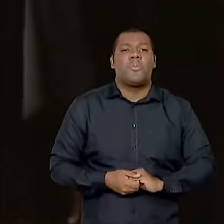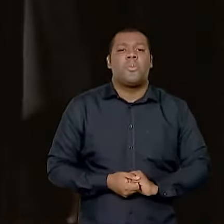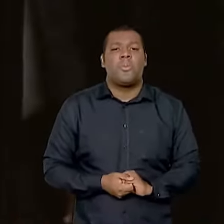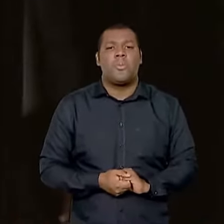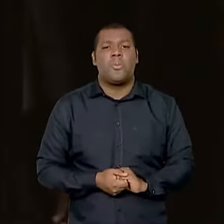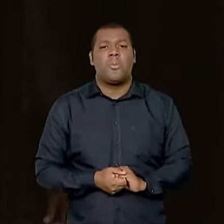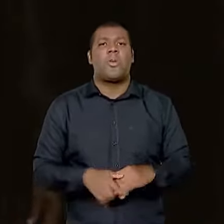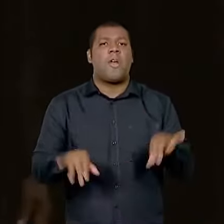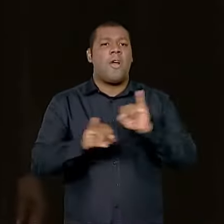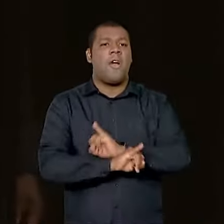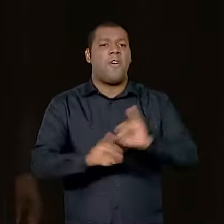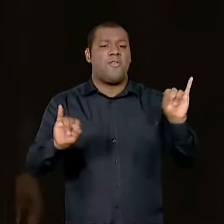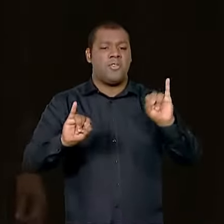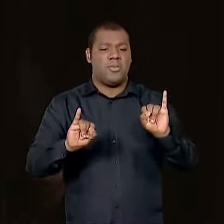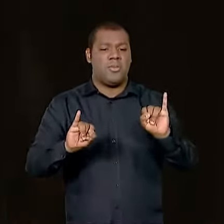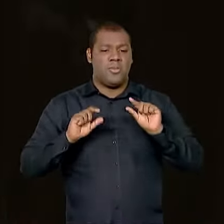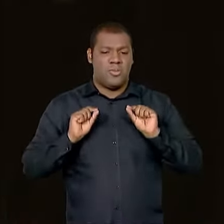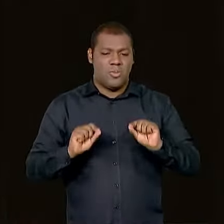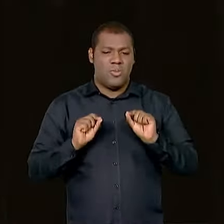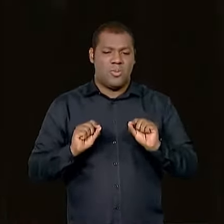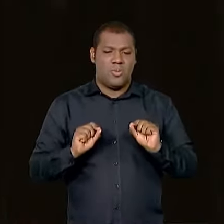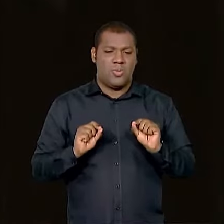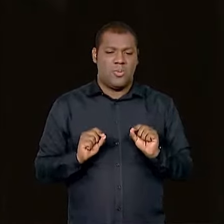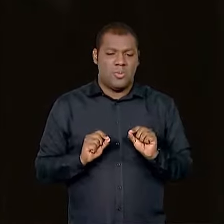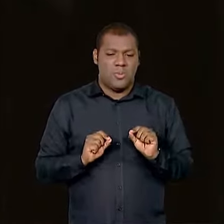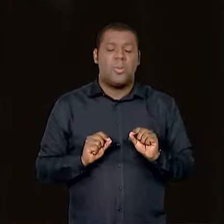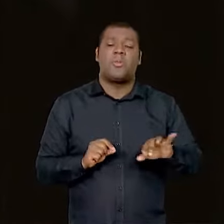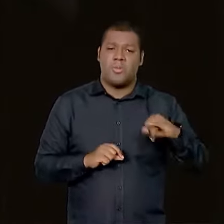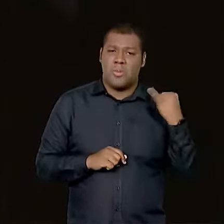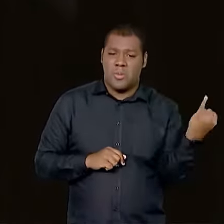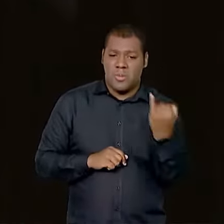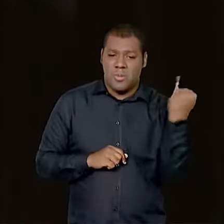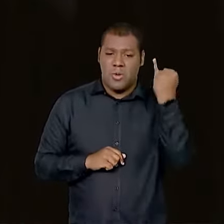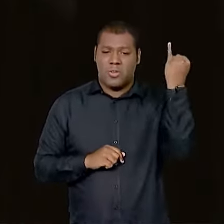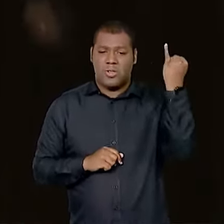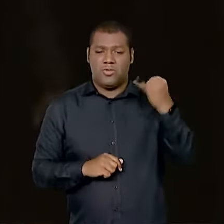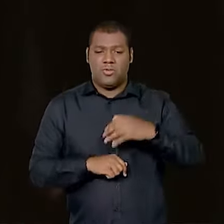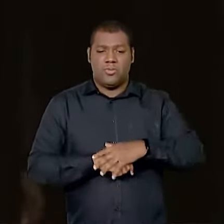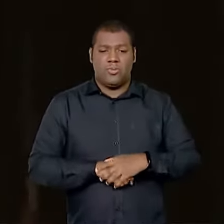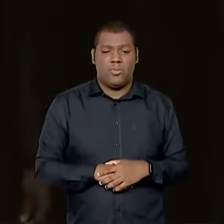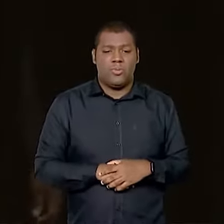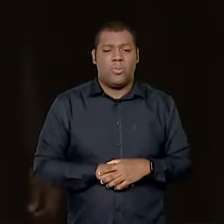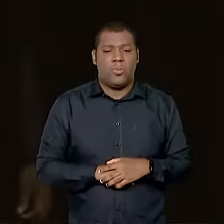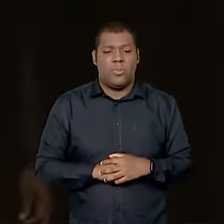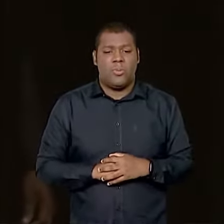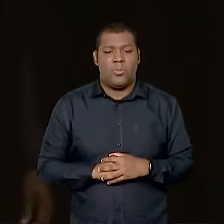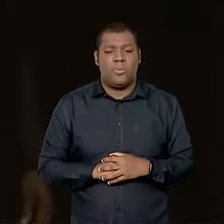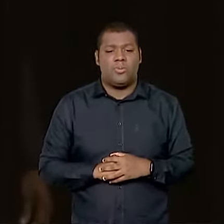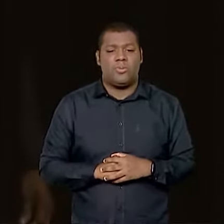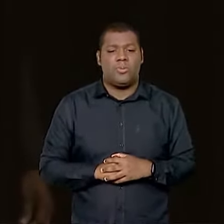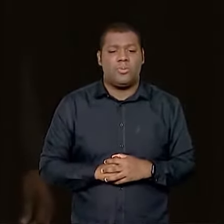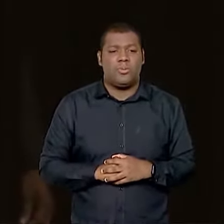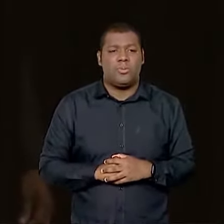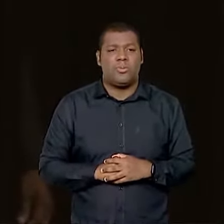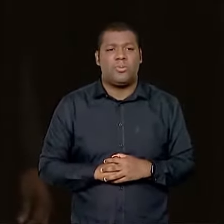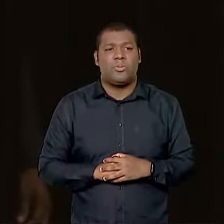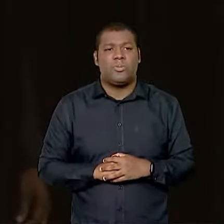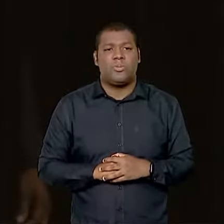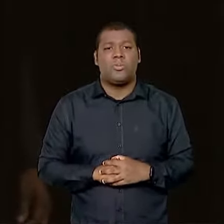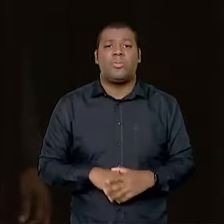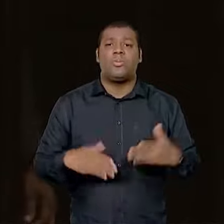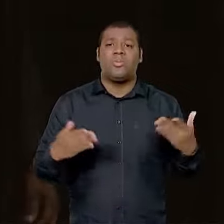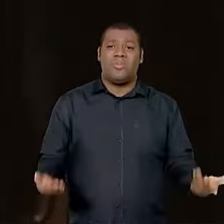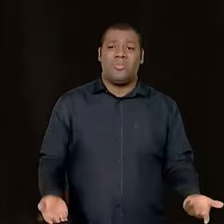E por fim, destacar algo que reputo também muito importante de ser dito, que nesse momento de